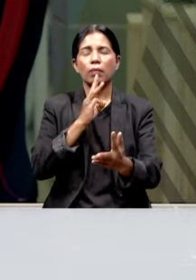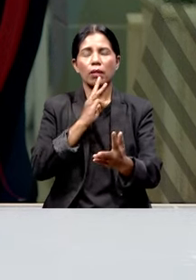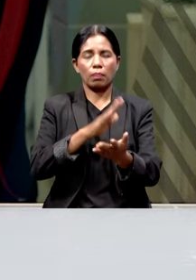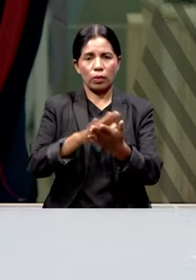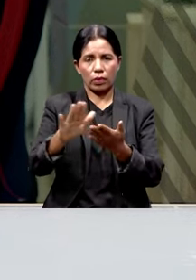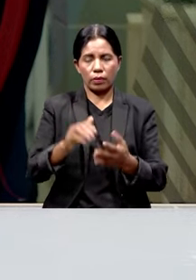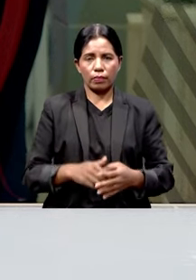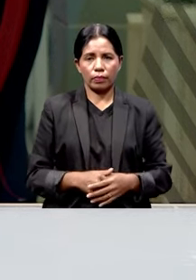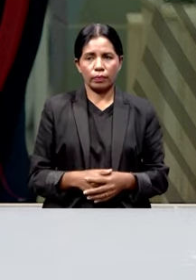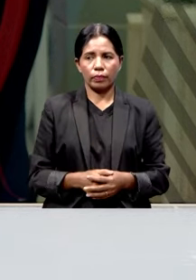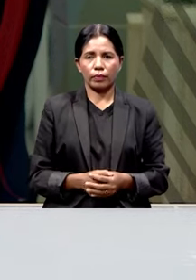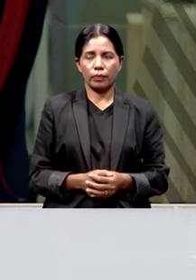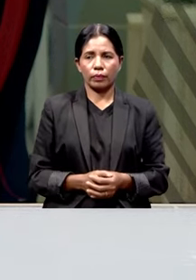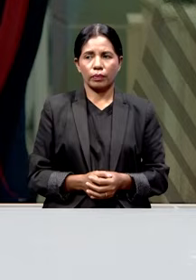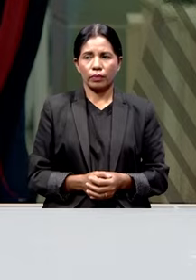pe.